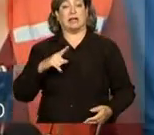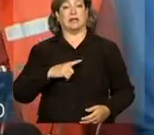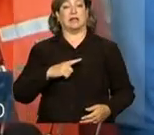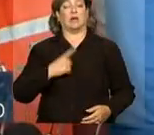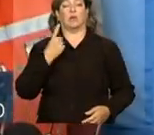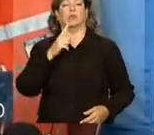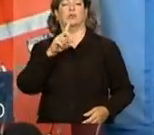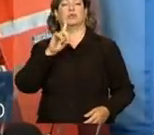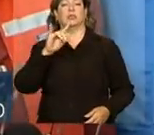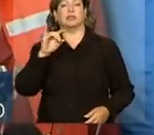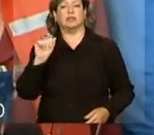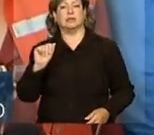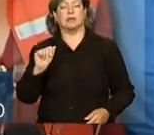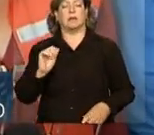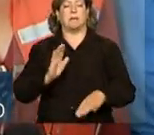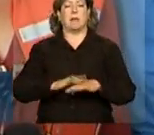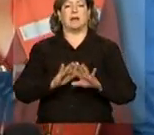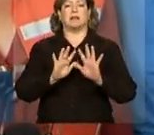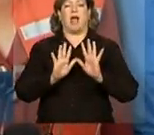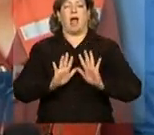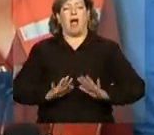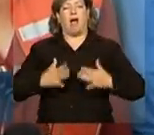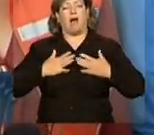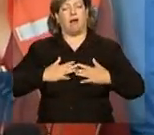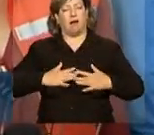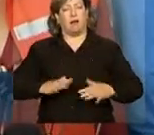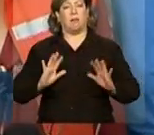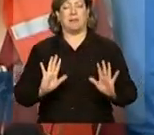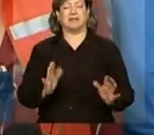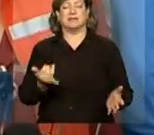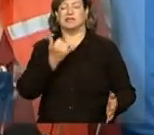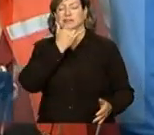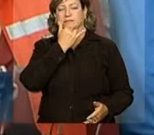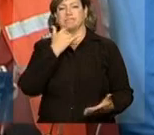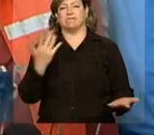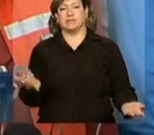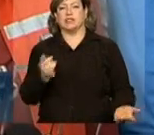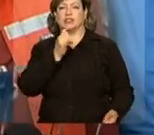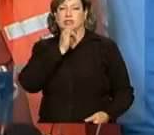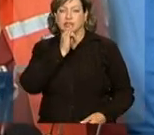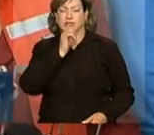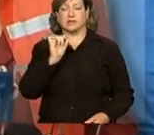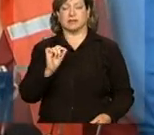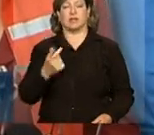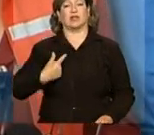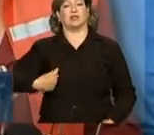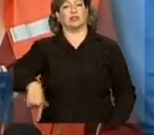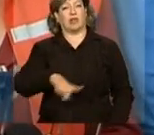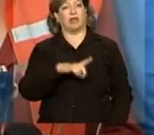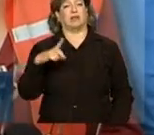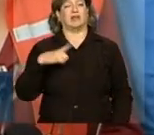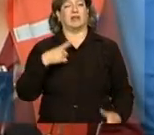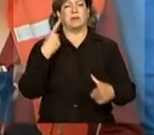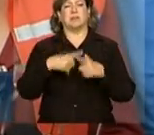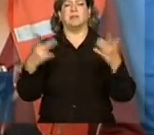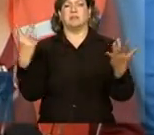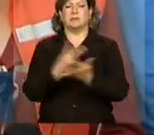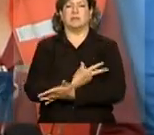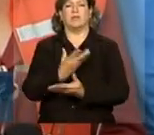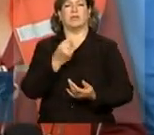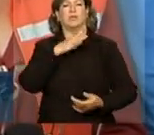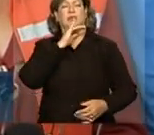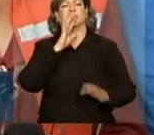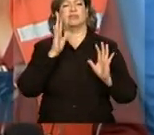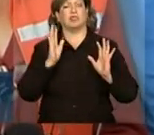de menor prejuízo à população capixaba, mas infelizmente nós estamos tendo notícias muito ruins, né?